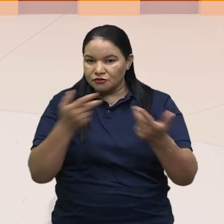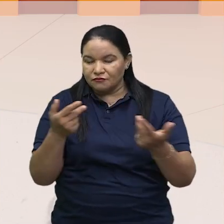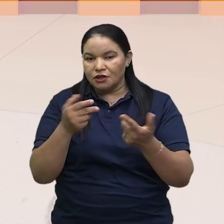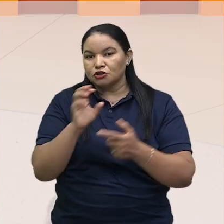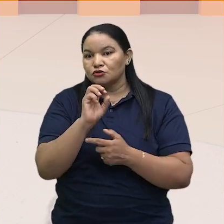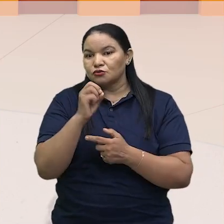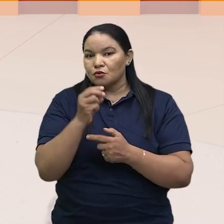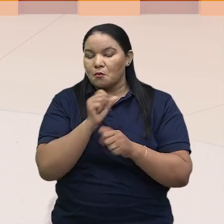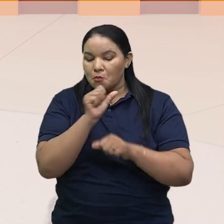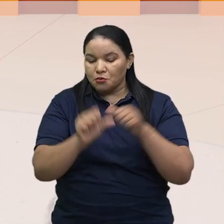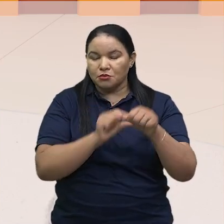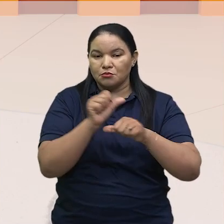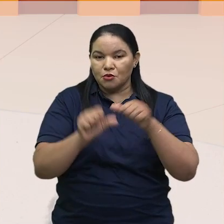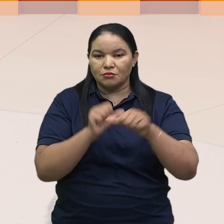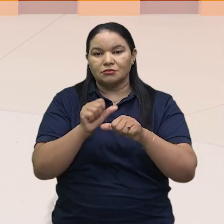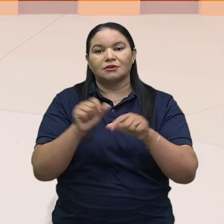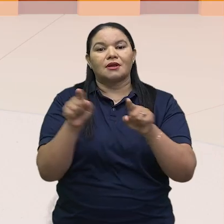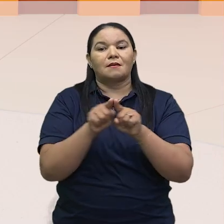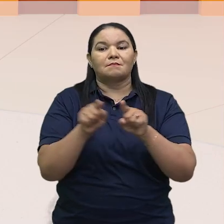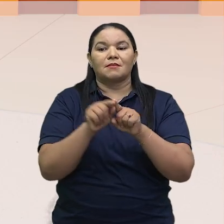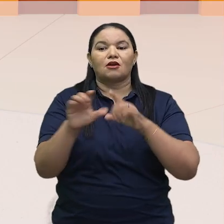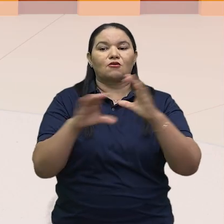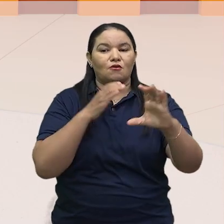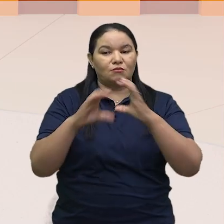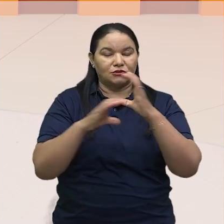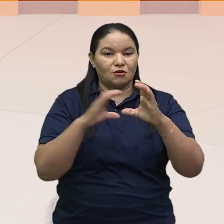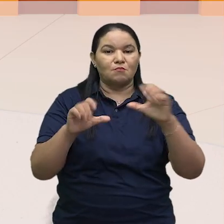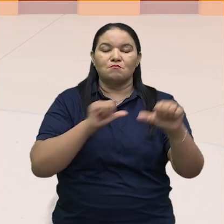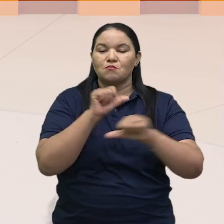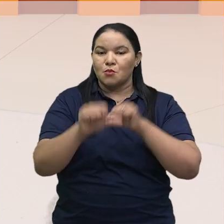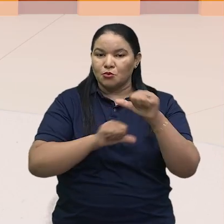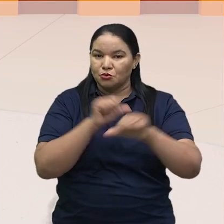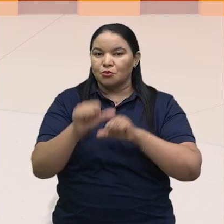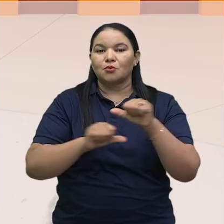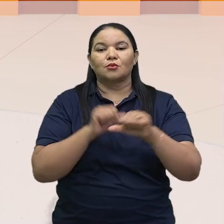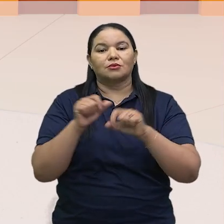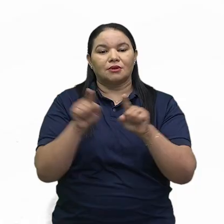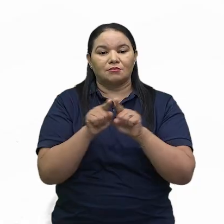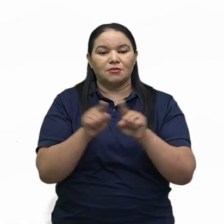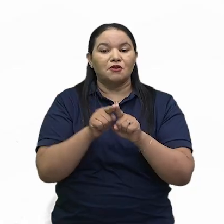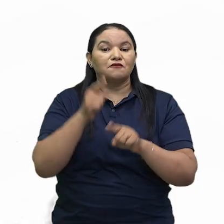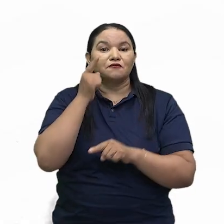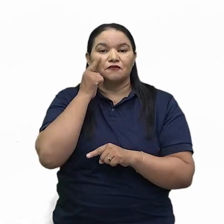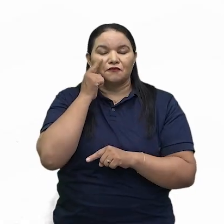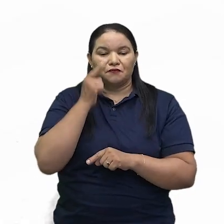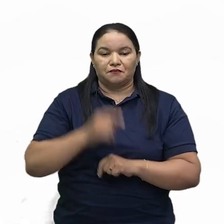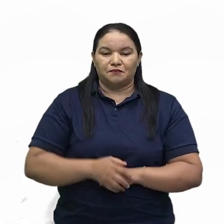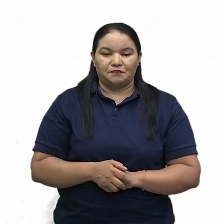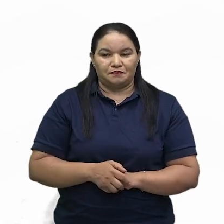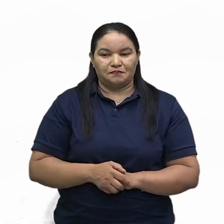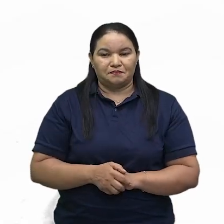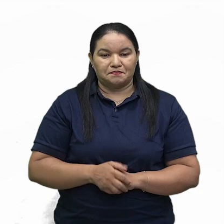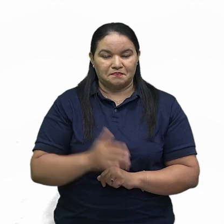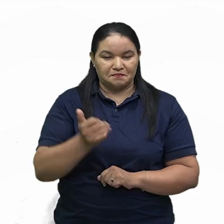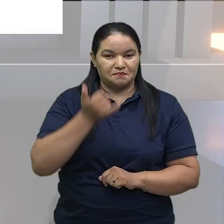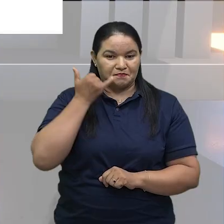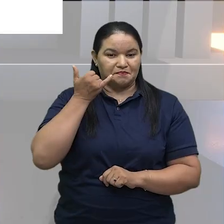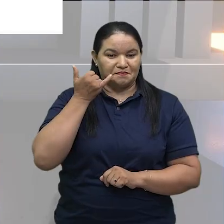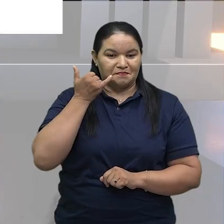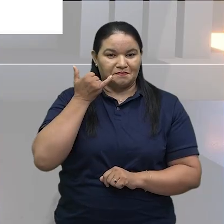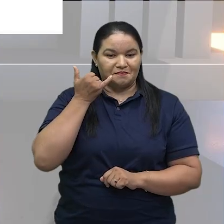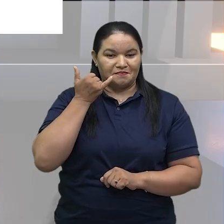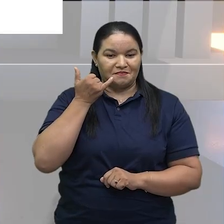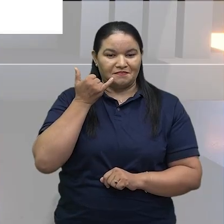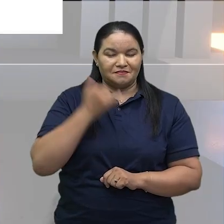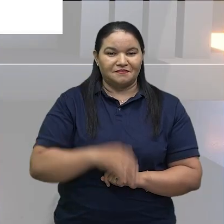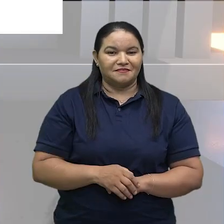que evoluíram. As comunicações também evoluíram bastante, e eu trago aqui para vocês o exemplo dos telefones,